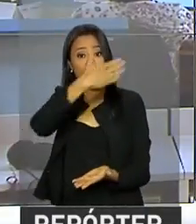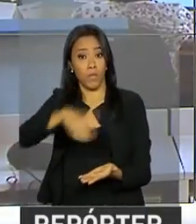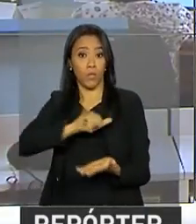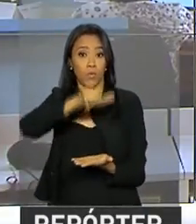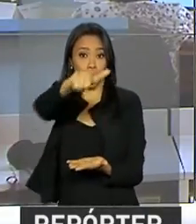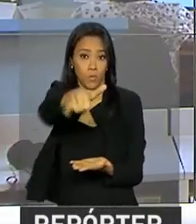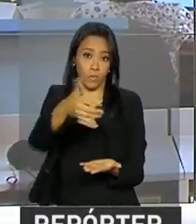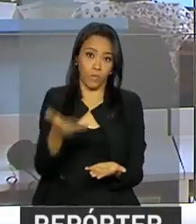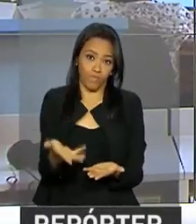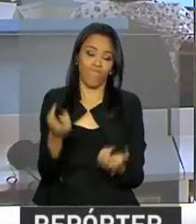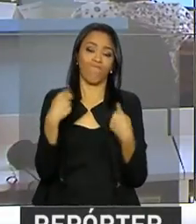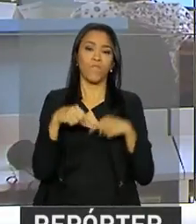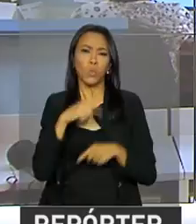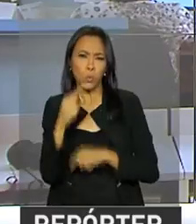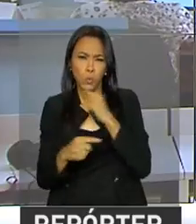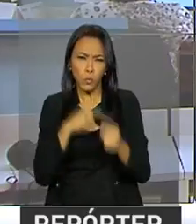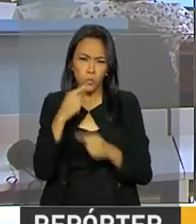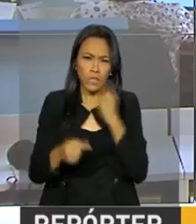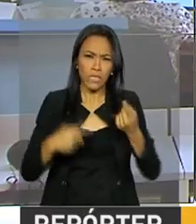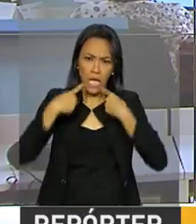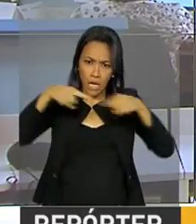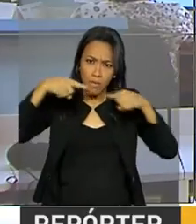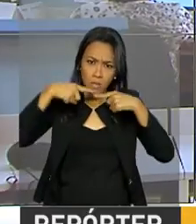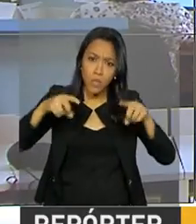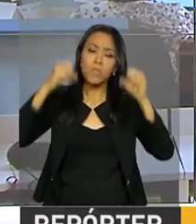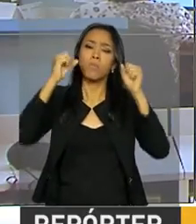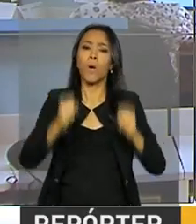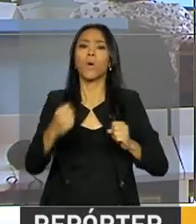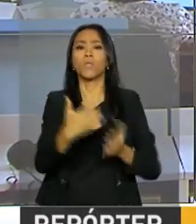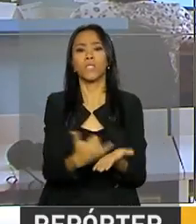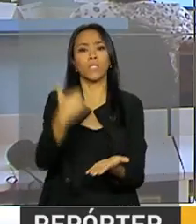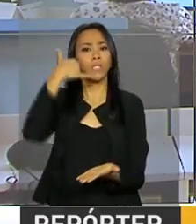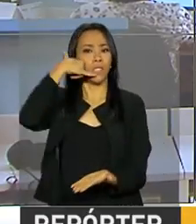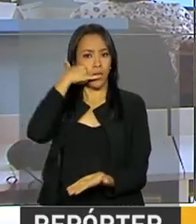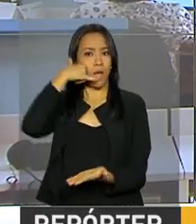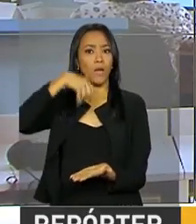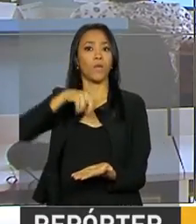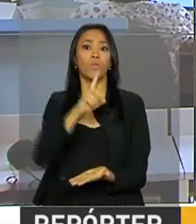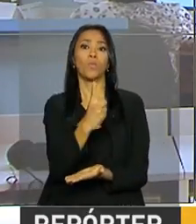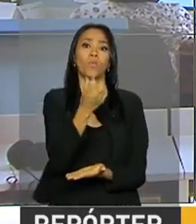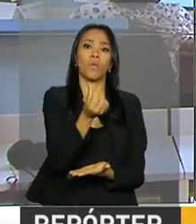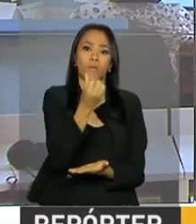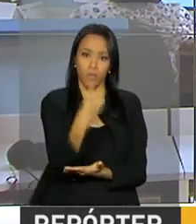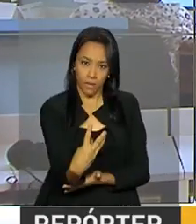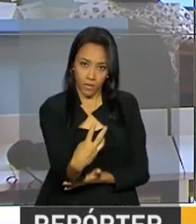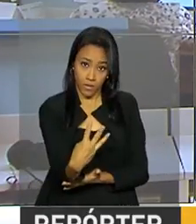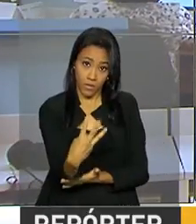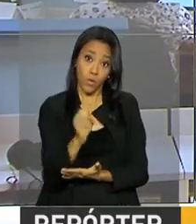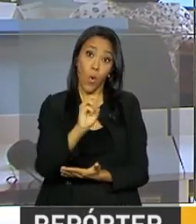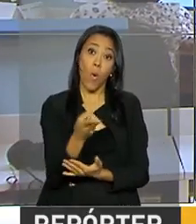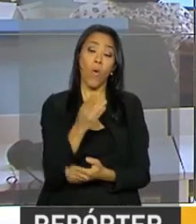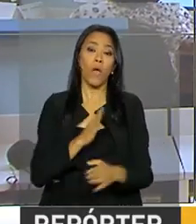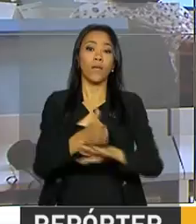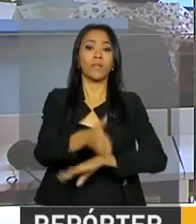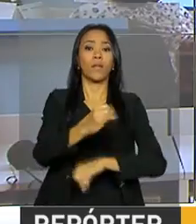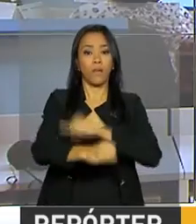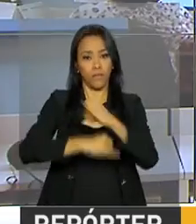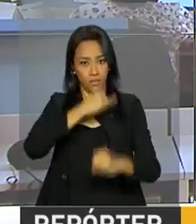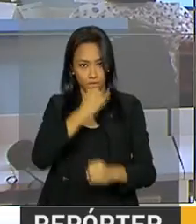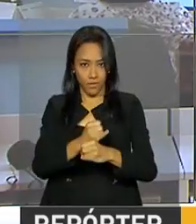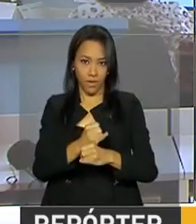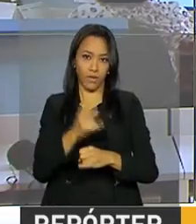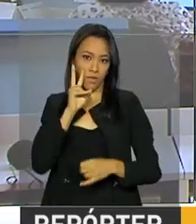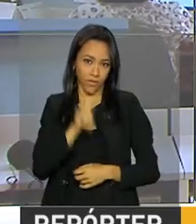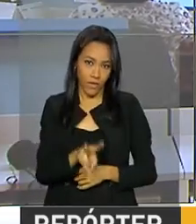vôos para dúvidas e reclamações basta ligar para o telefone 11 63 a 60 a página